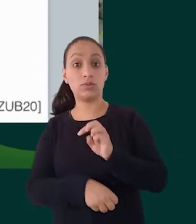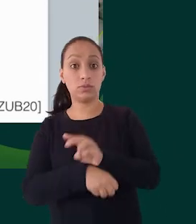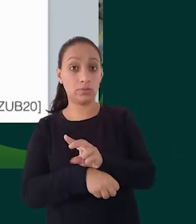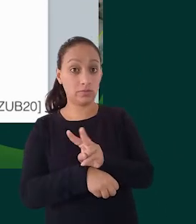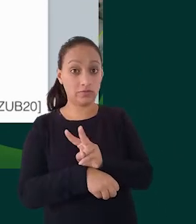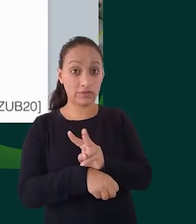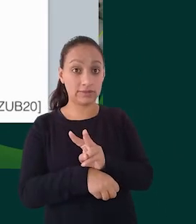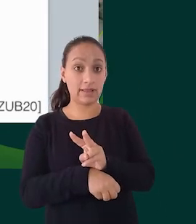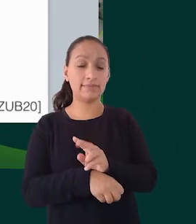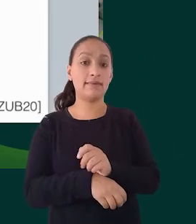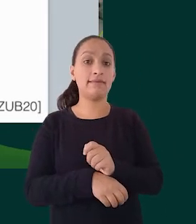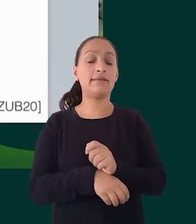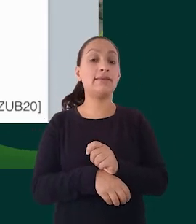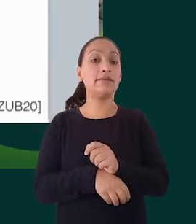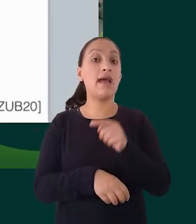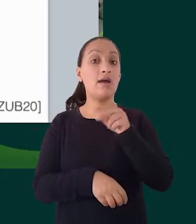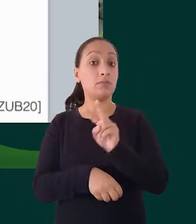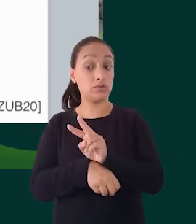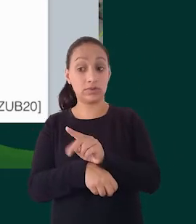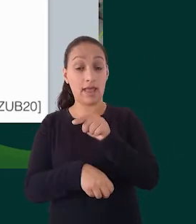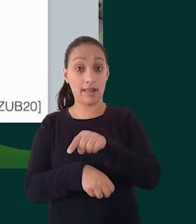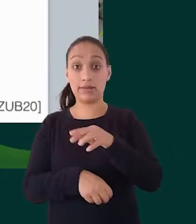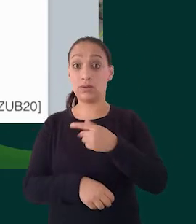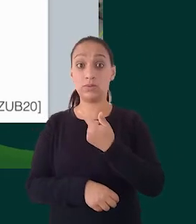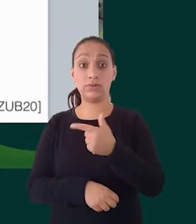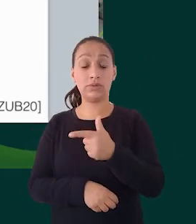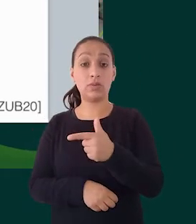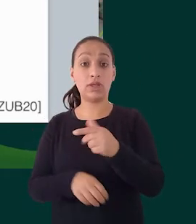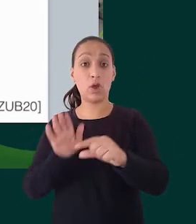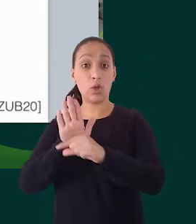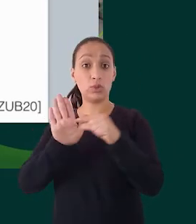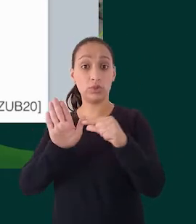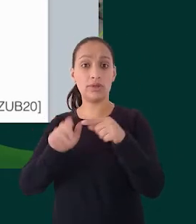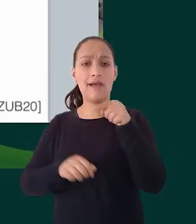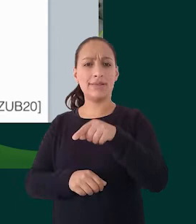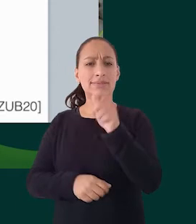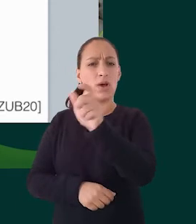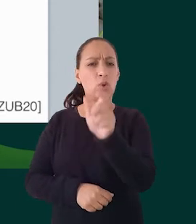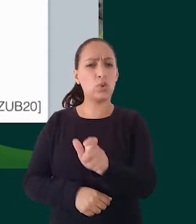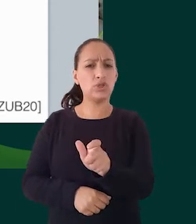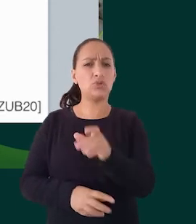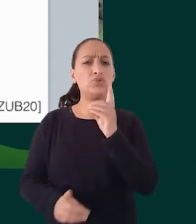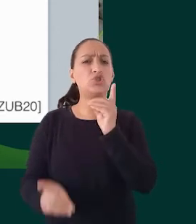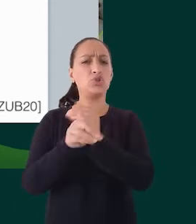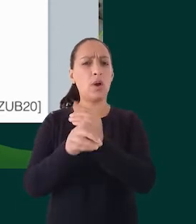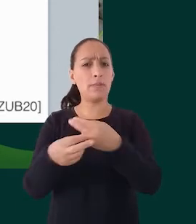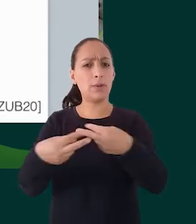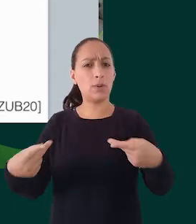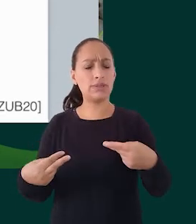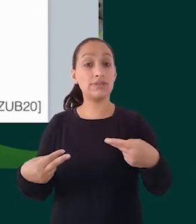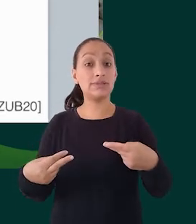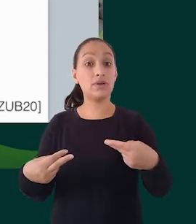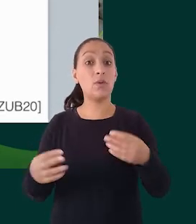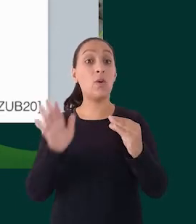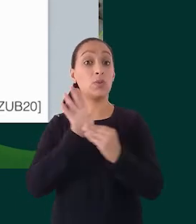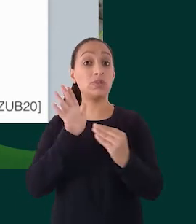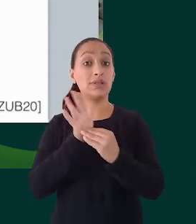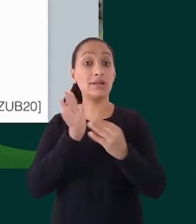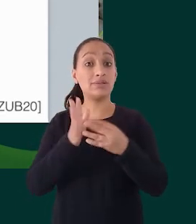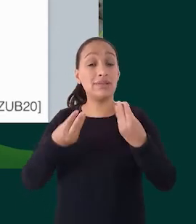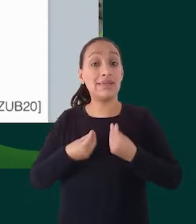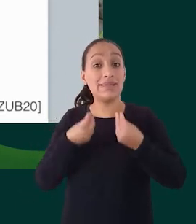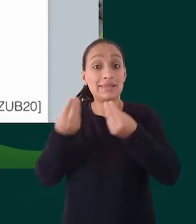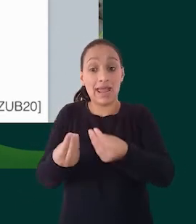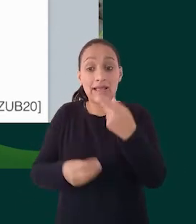estão previamente rotulados. Então, esses algoritmos, eles acabam descobrindo coisas a partir dos dados que a gente entrega para